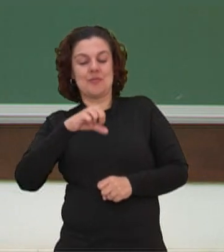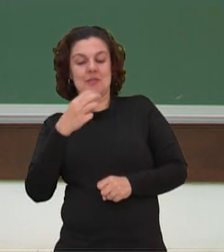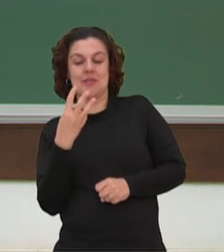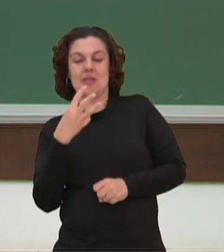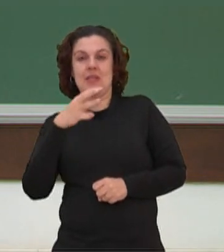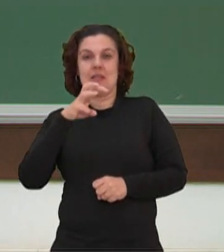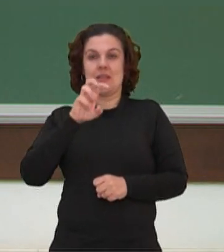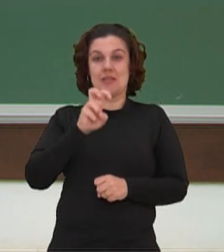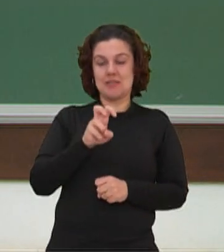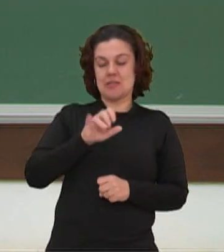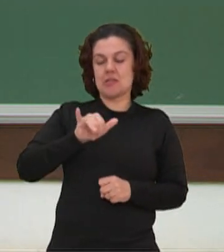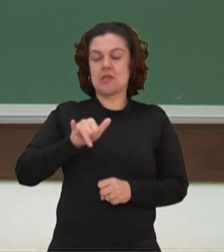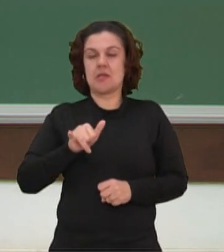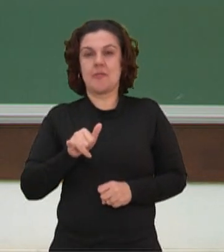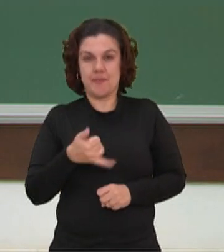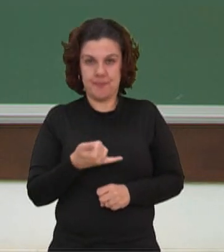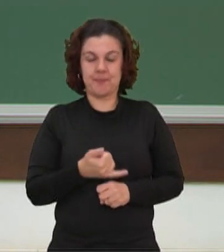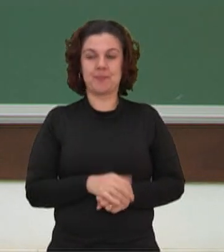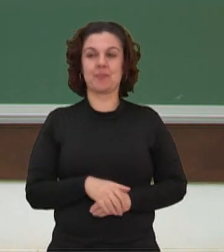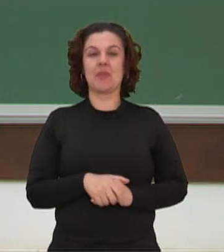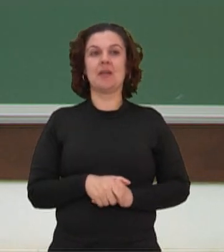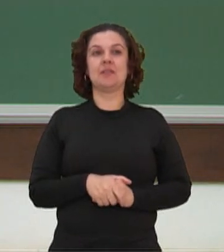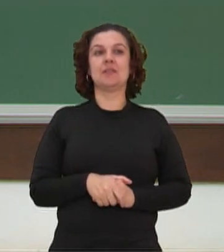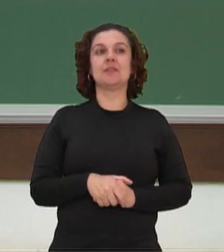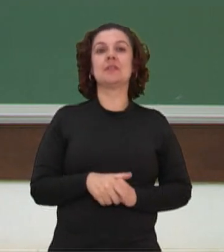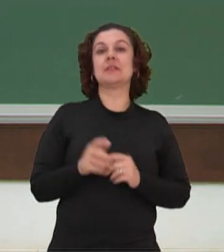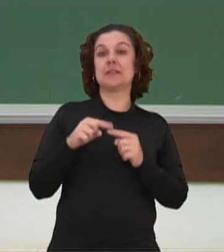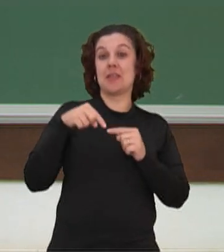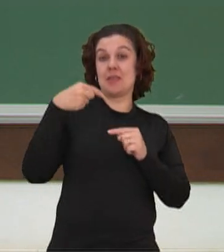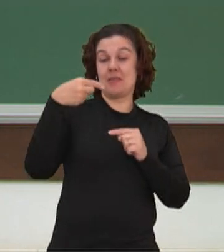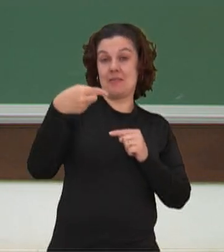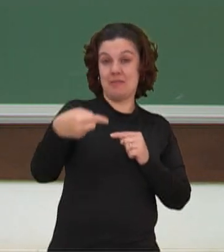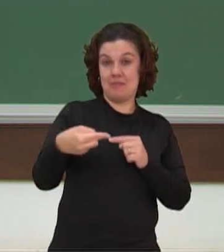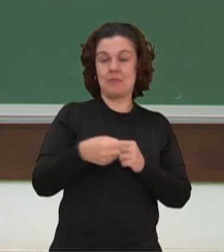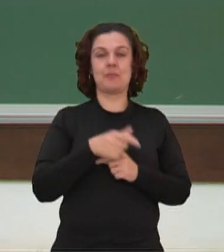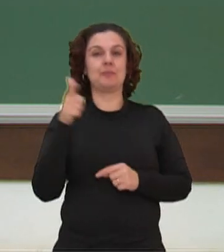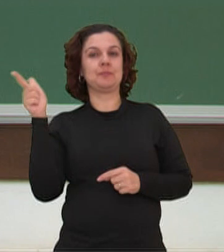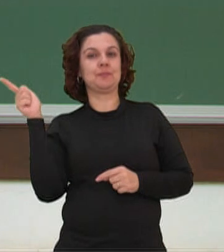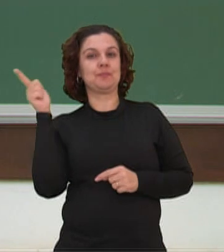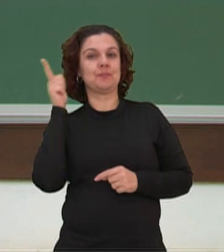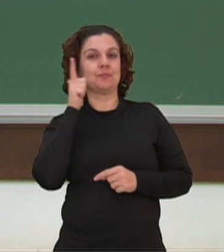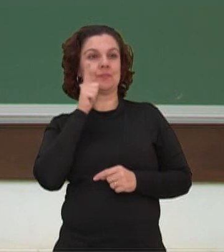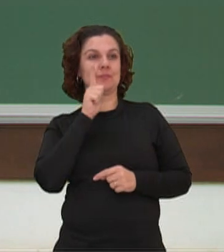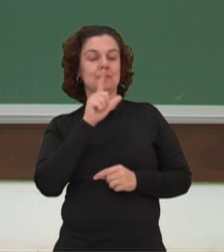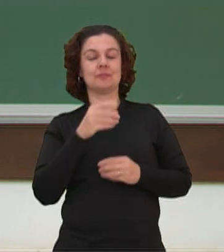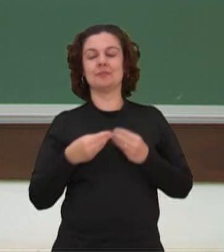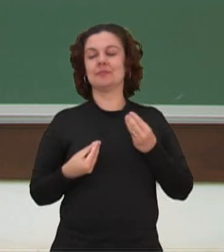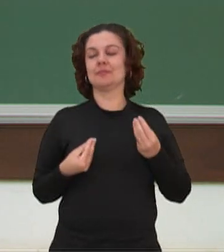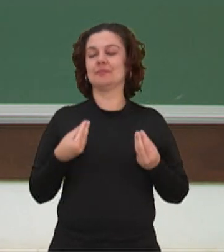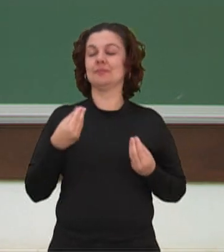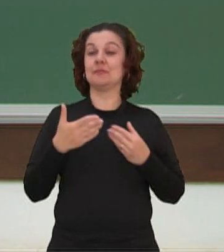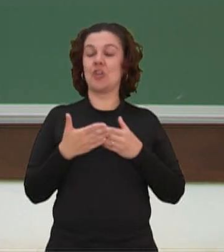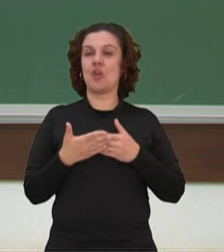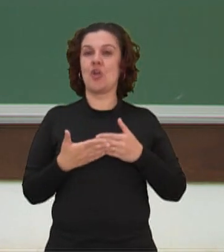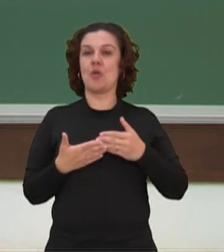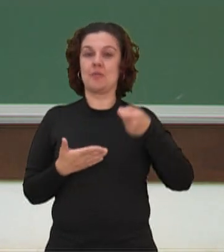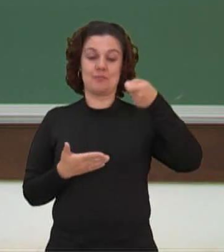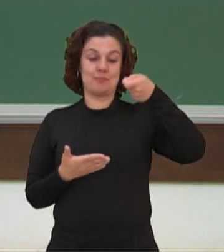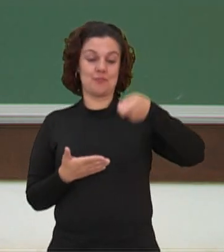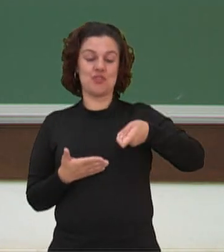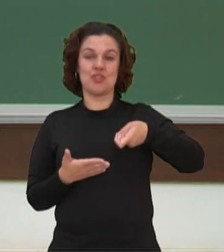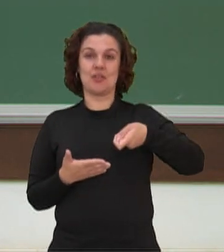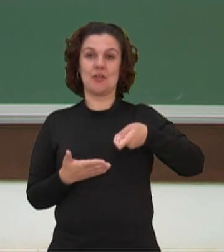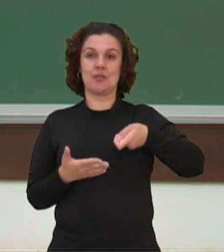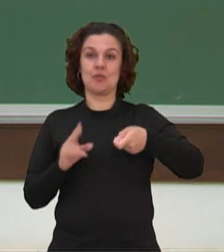1935, ele se aproveitou para ele depois ter o seu iniciar a ditadura conhecida